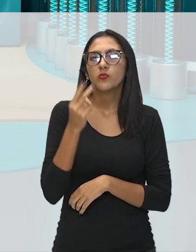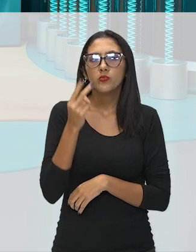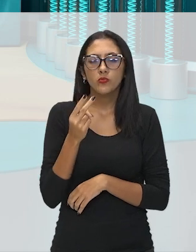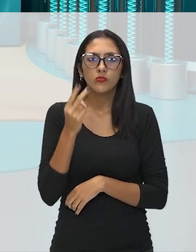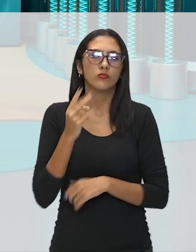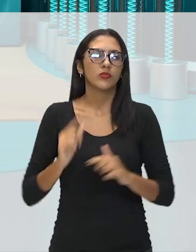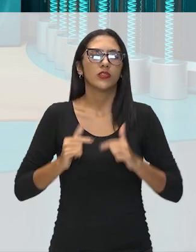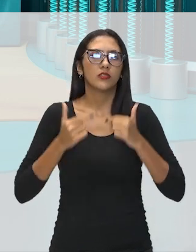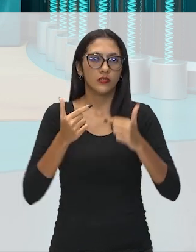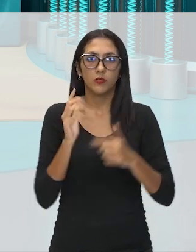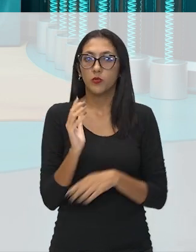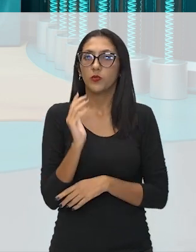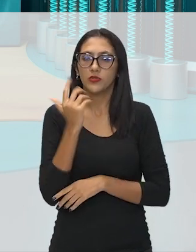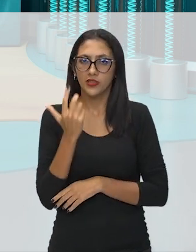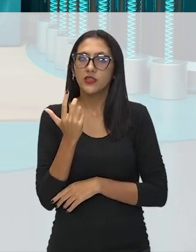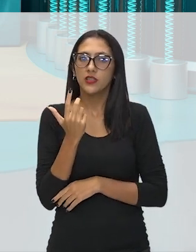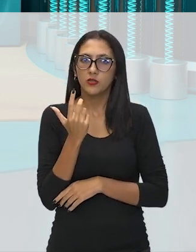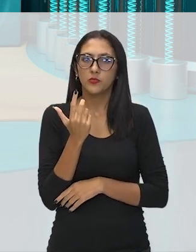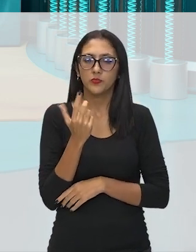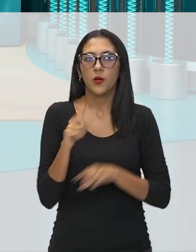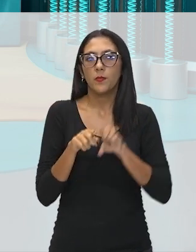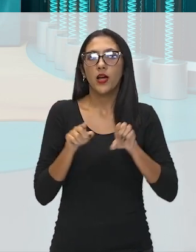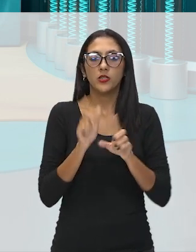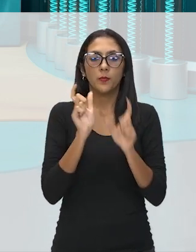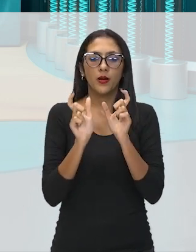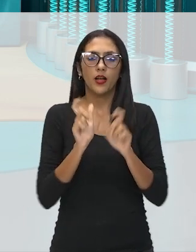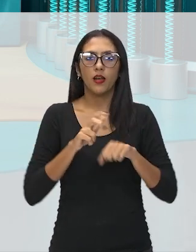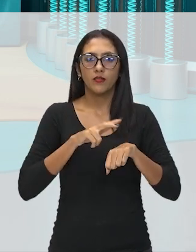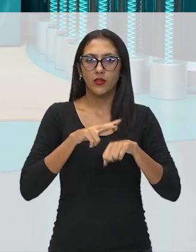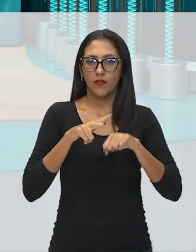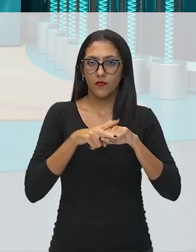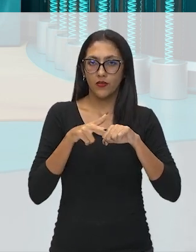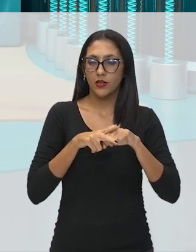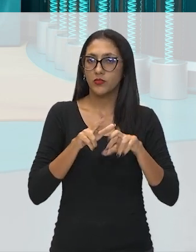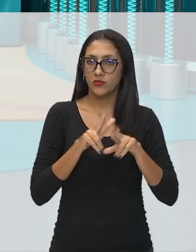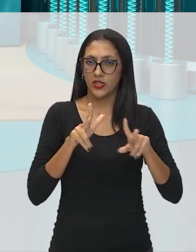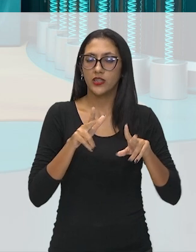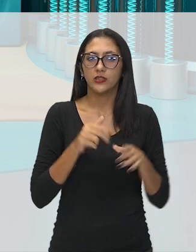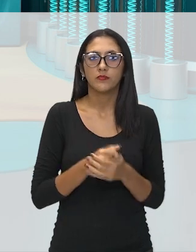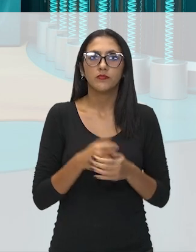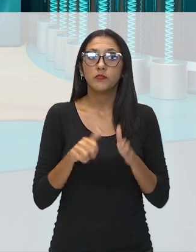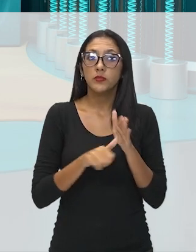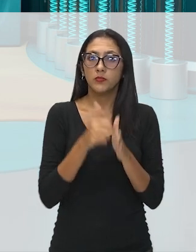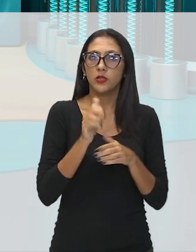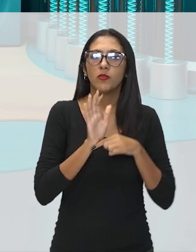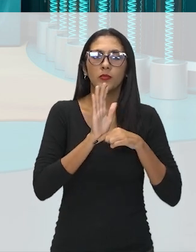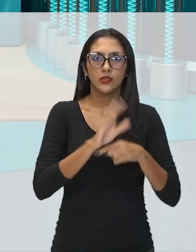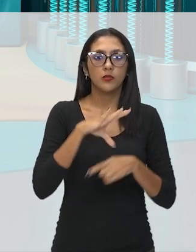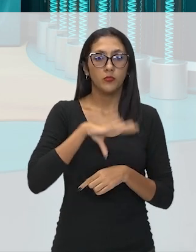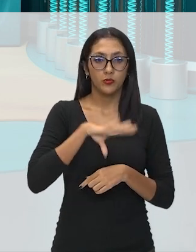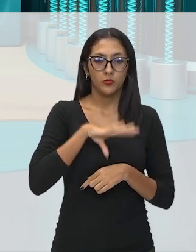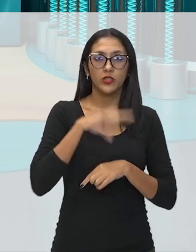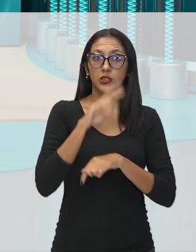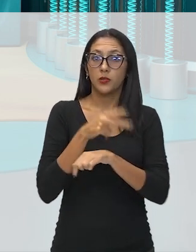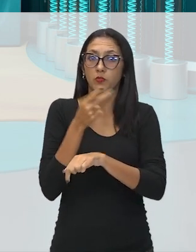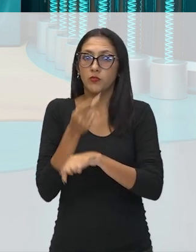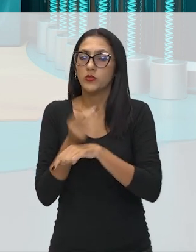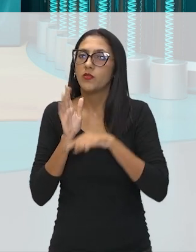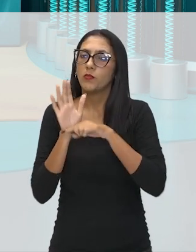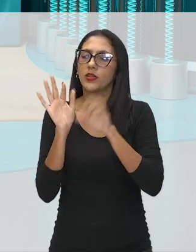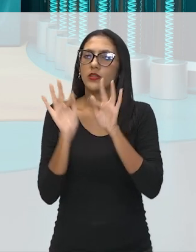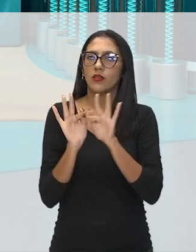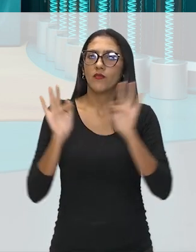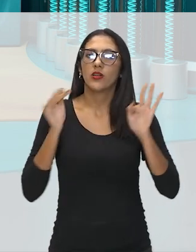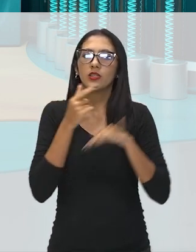tempo com tempos verbais diferentes. Primeiro na língua portuguesa, depois eu vou passar para vocês na língua inglesa para que vocês